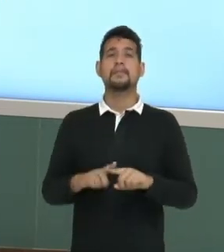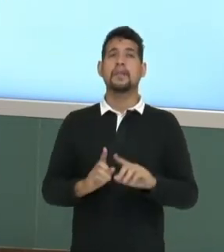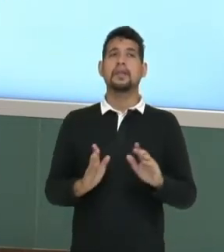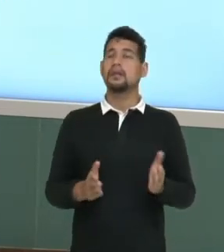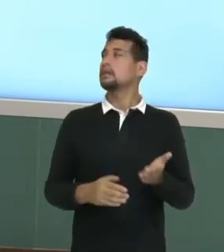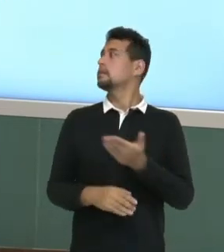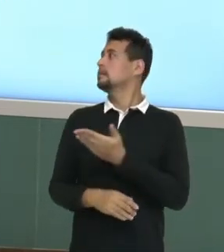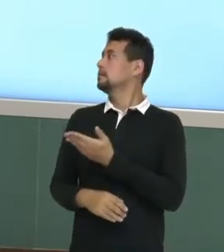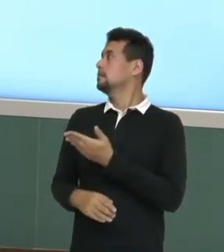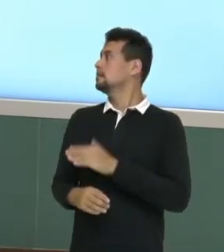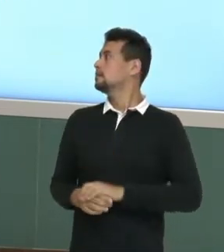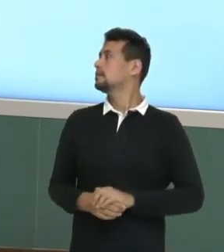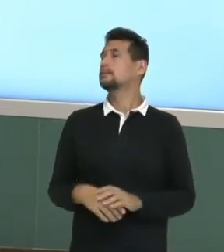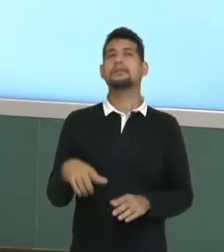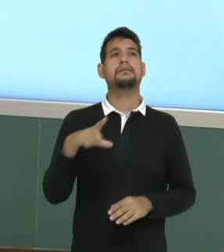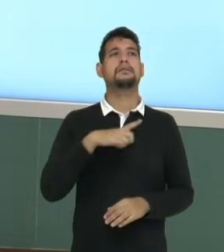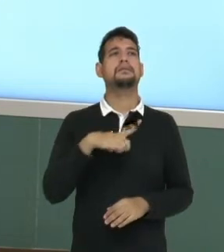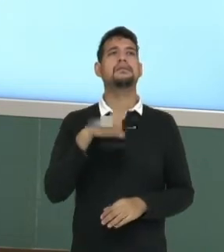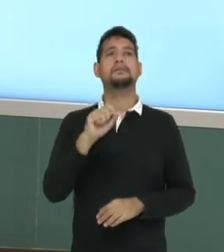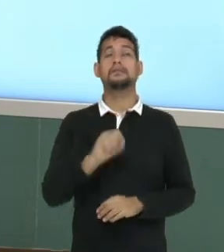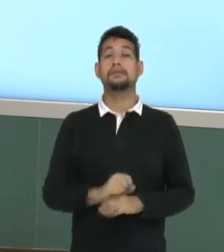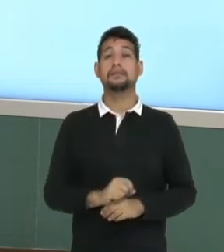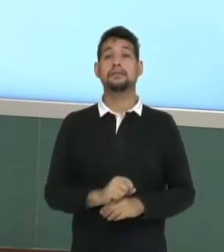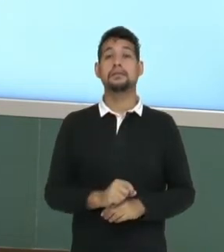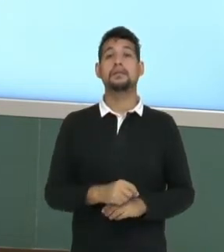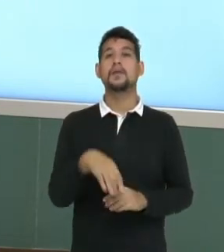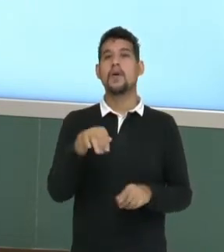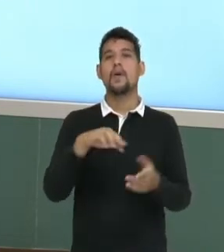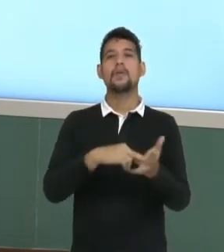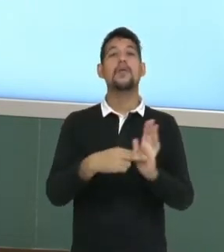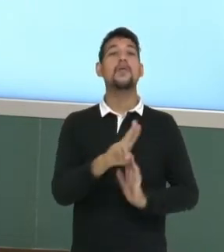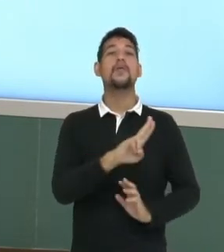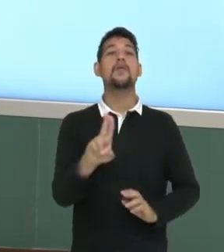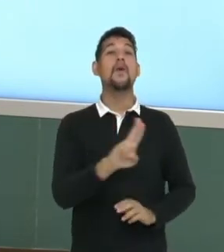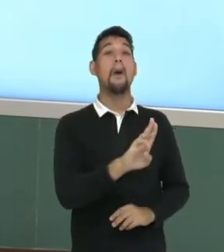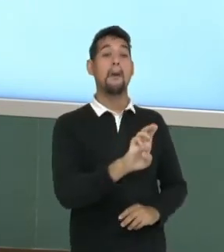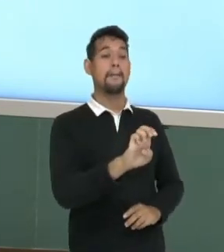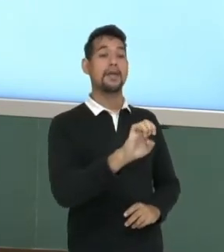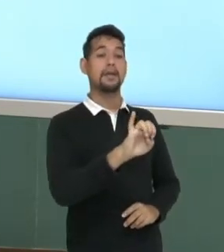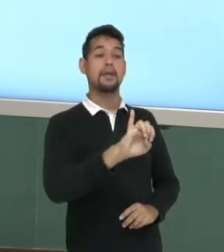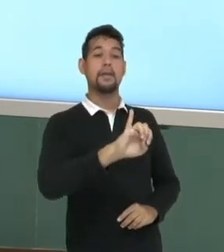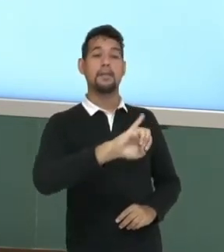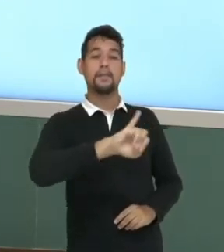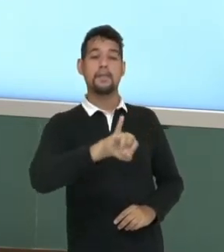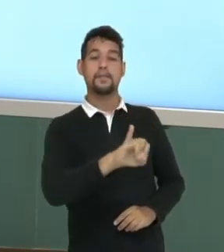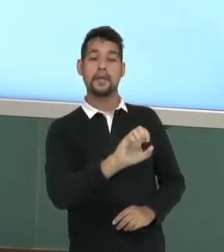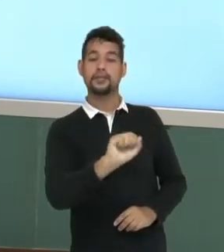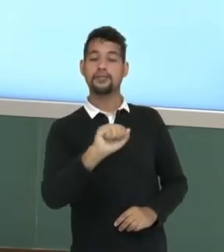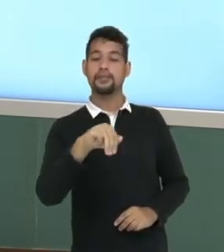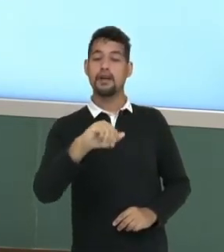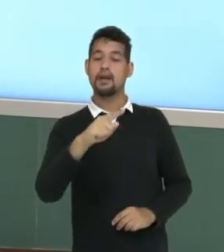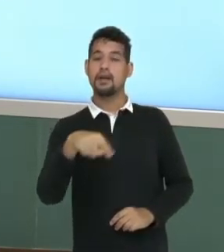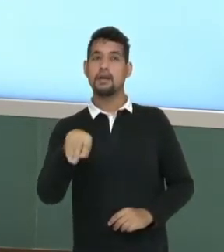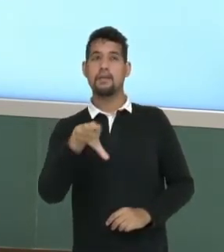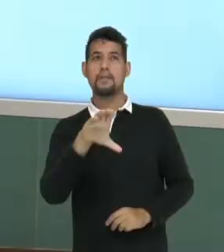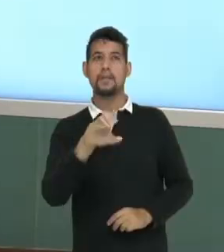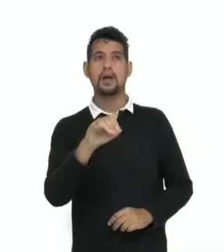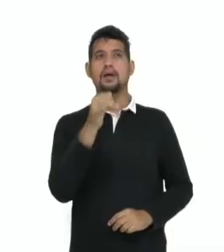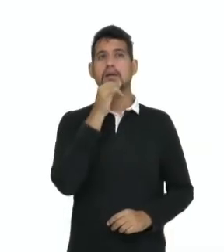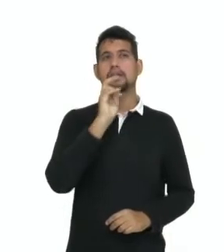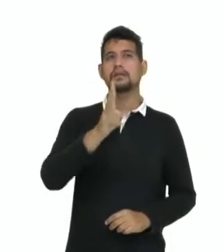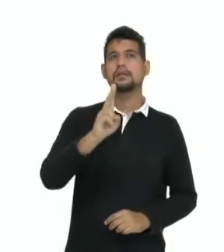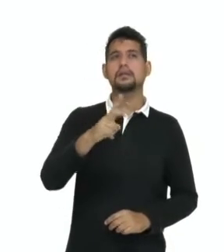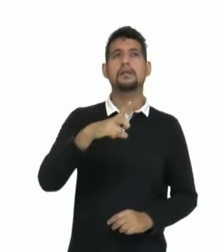o registro, né, da cerimônia do beijamão, um costume típico da monarquia portuguesa, uma vez por semana, uma vez a